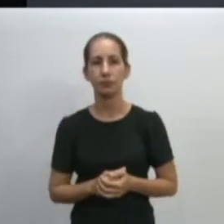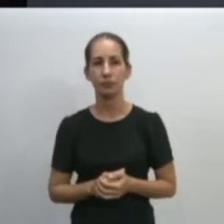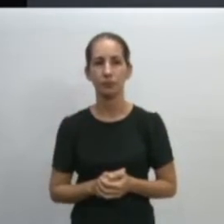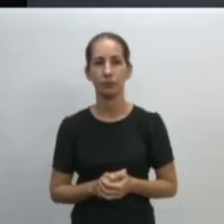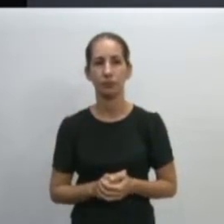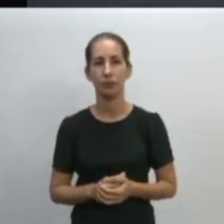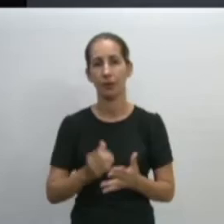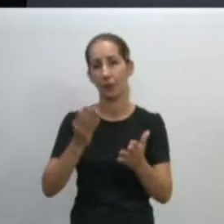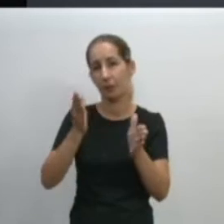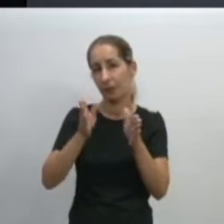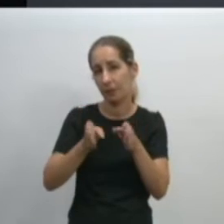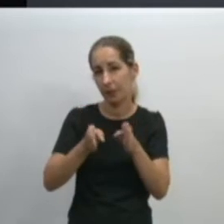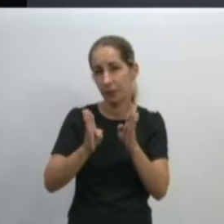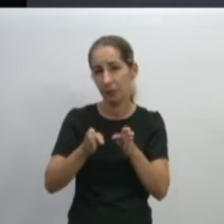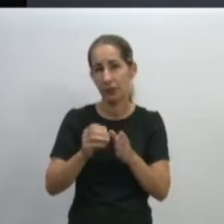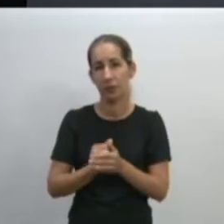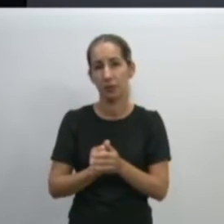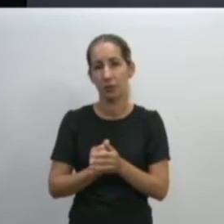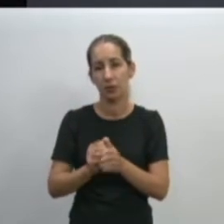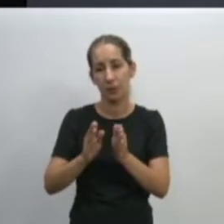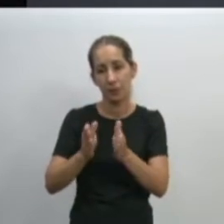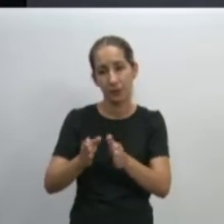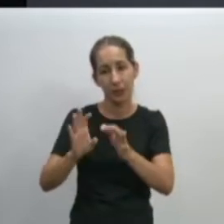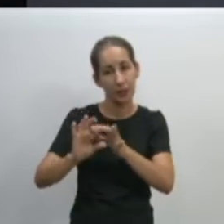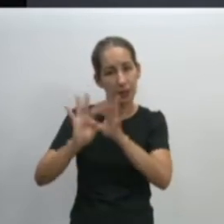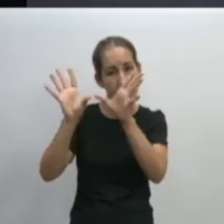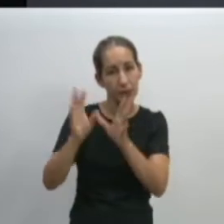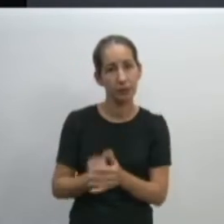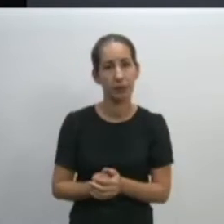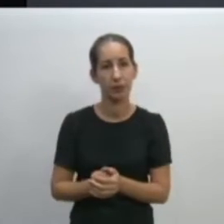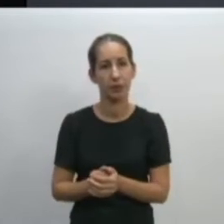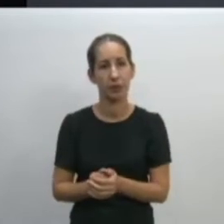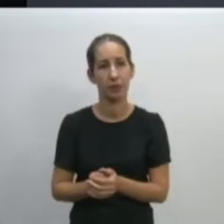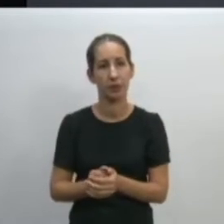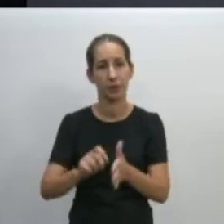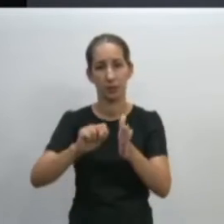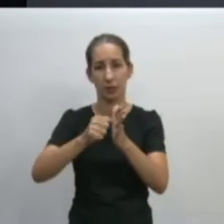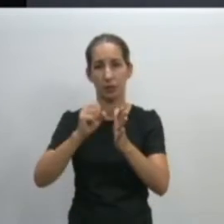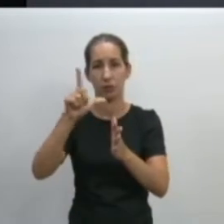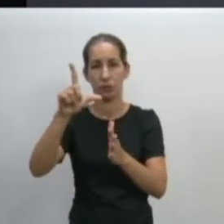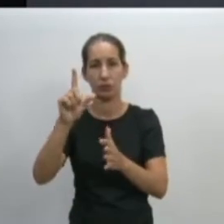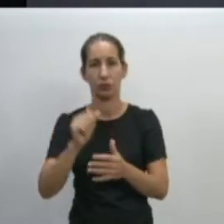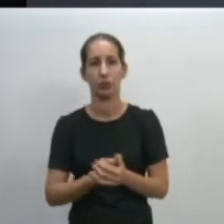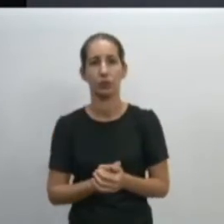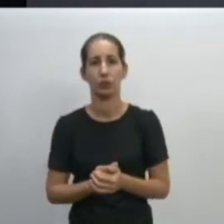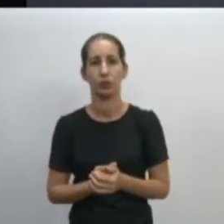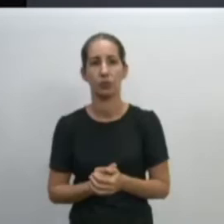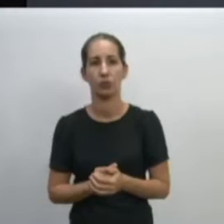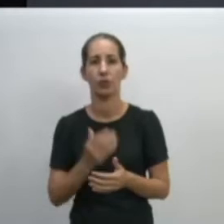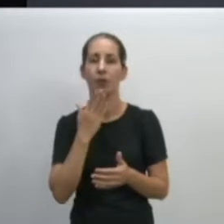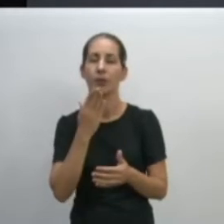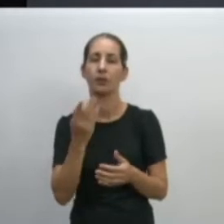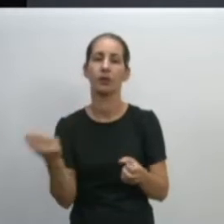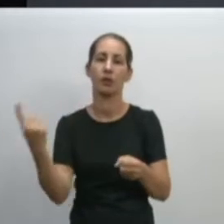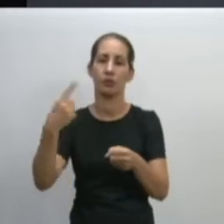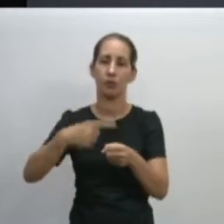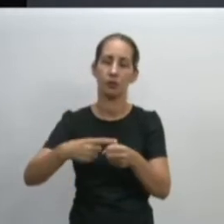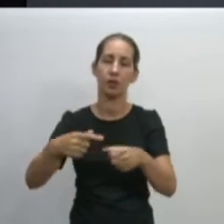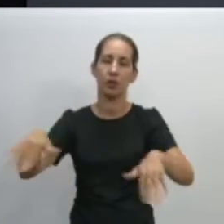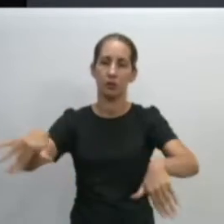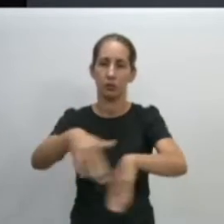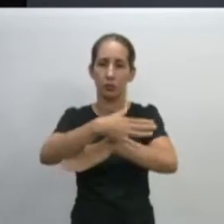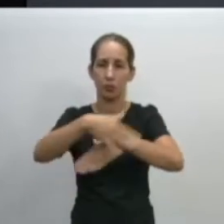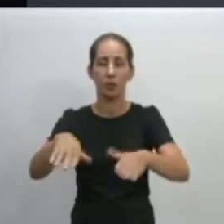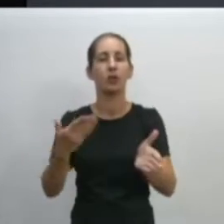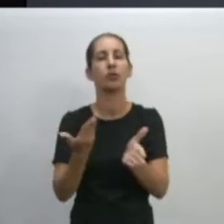Tivemos parcialmente uma desobstrução, não a interdição para a Zona Sul, como solicitamos, e o retorno da mão dupla. E